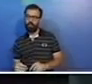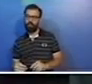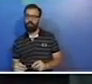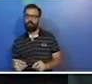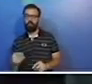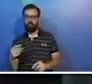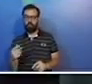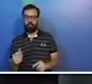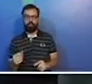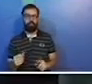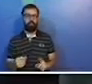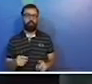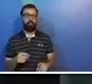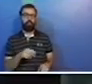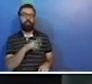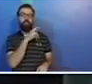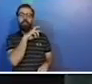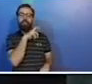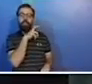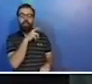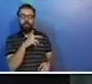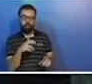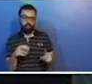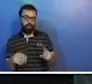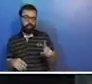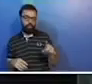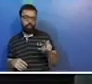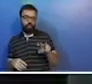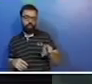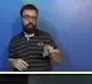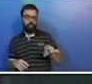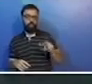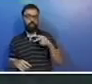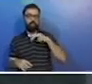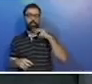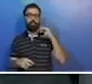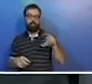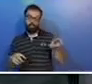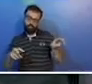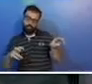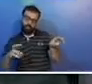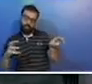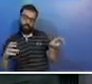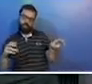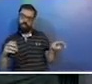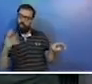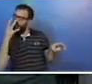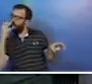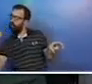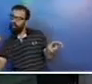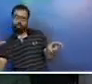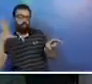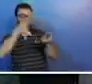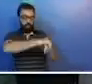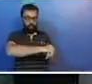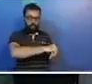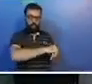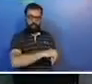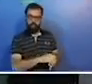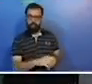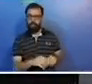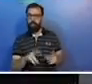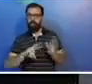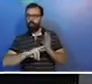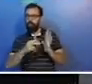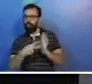se alimenta da cobra, ele assume o papel de consumidor terciário. Sim, é um carnívoro se